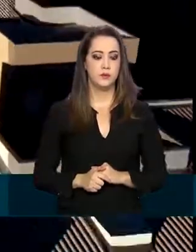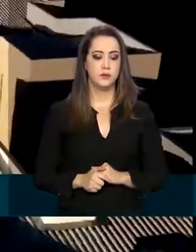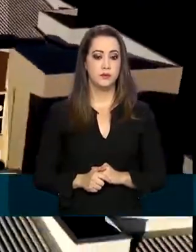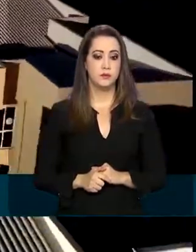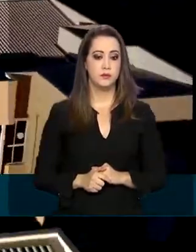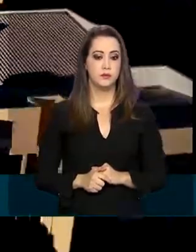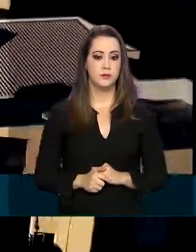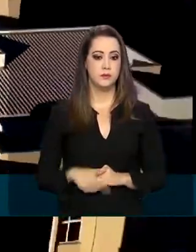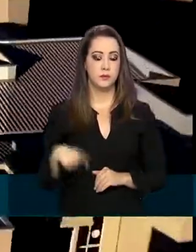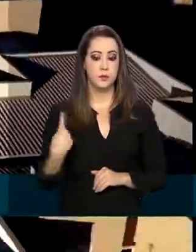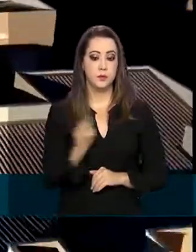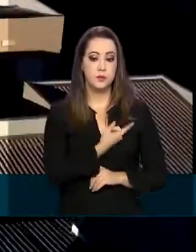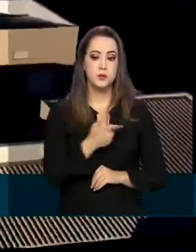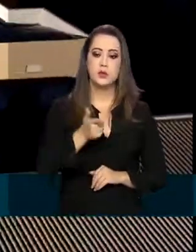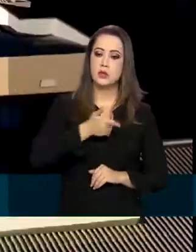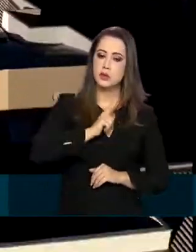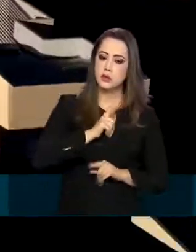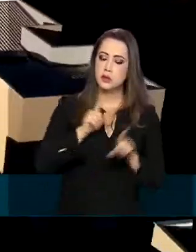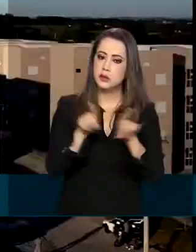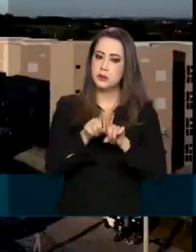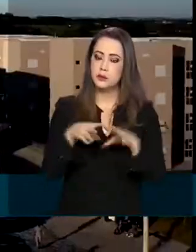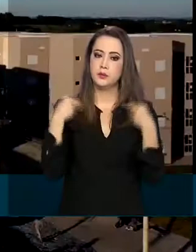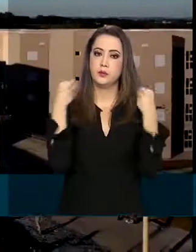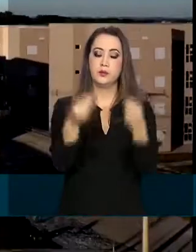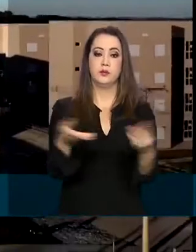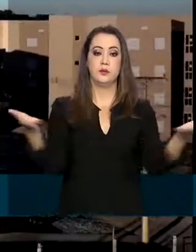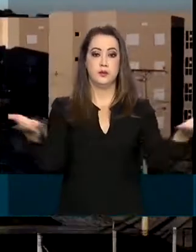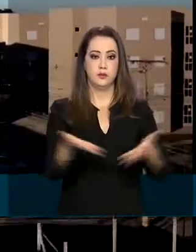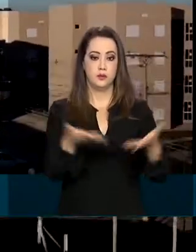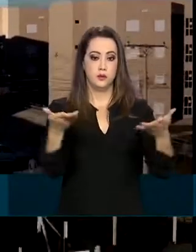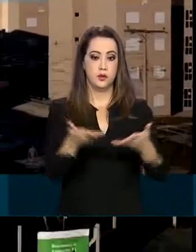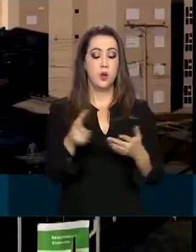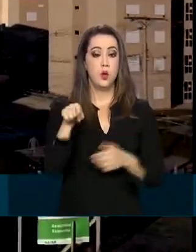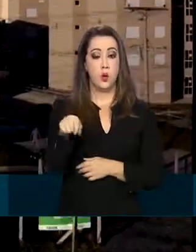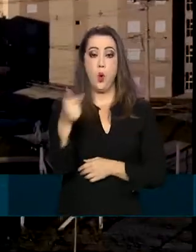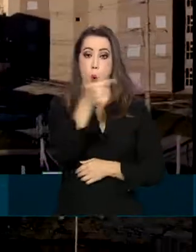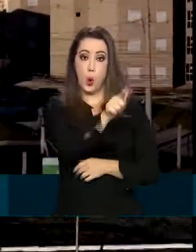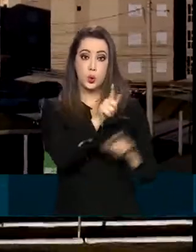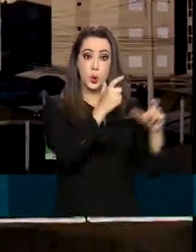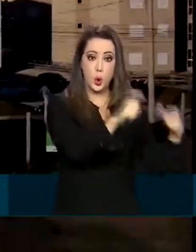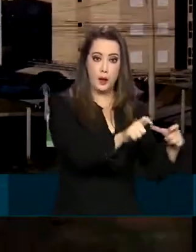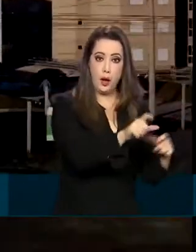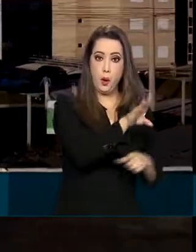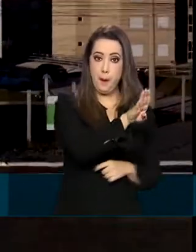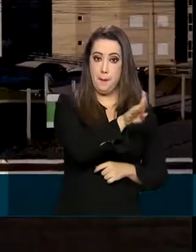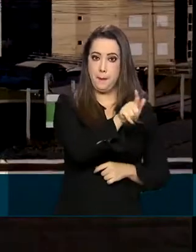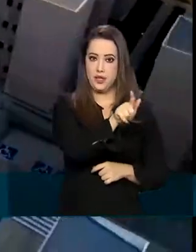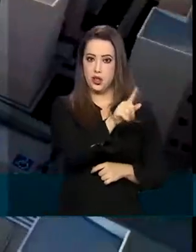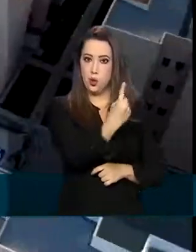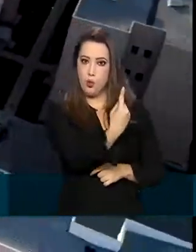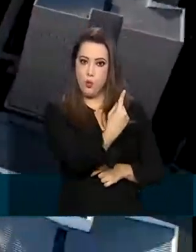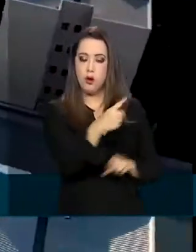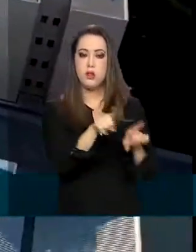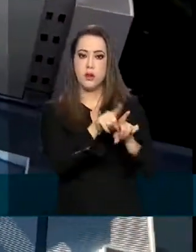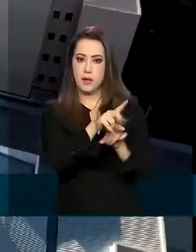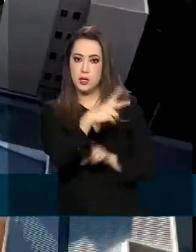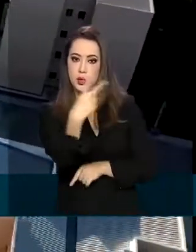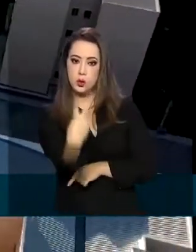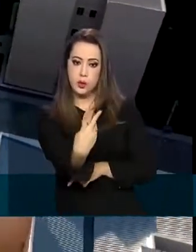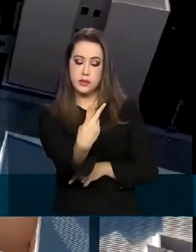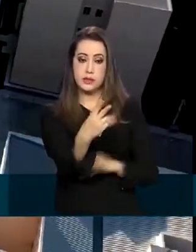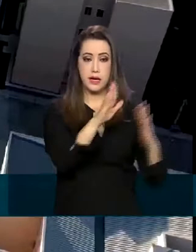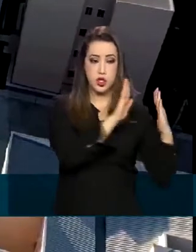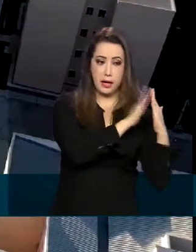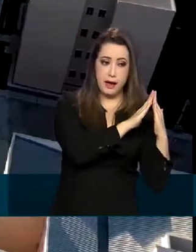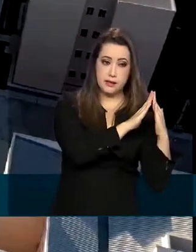A gente tem também sendo entregues hoje os residenciais BG1 e 2, que são compostos de casas germinadas